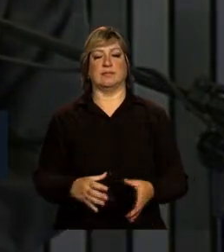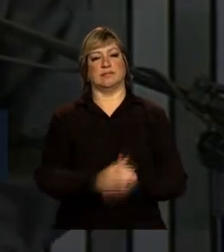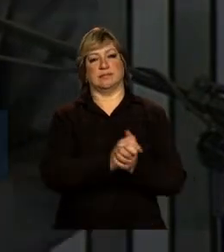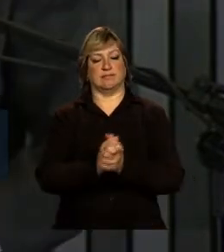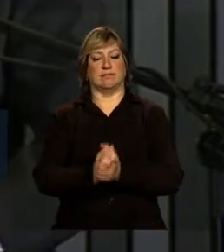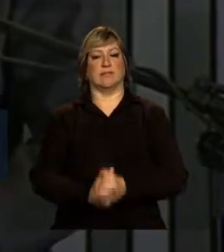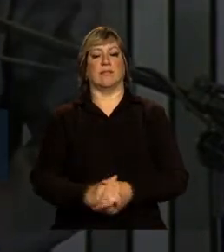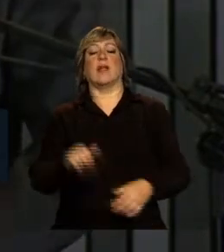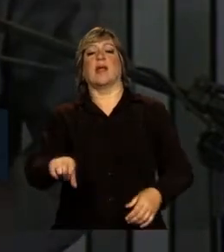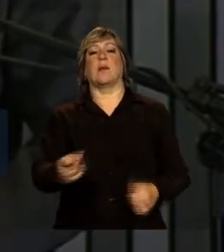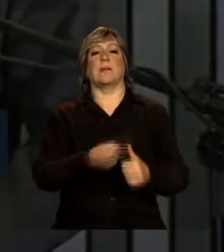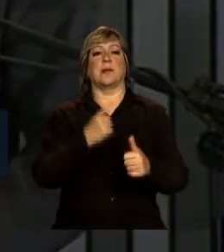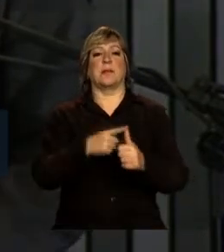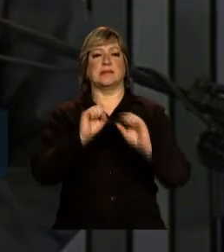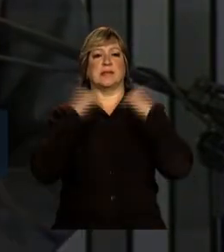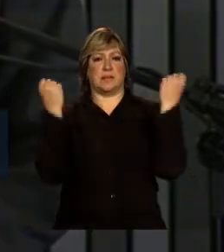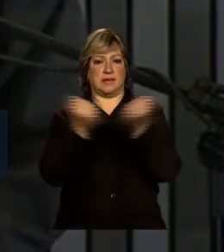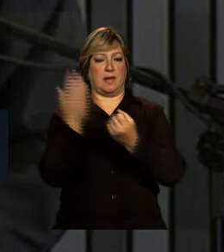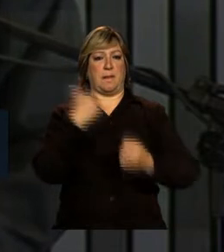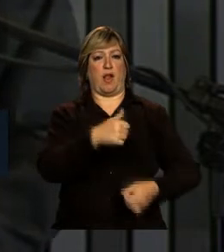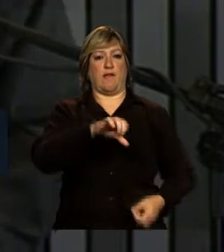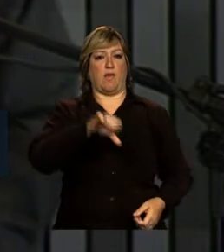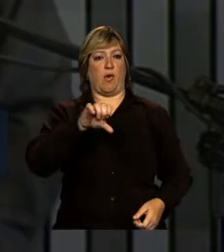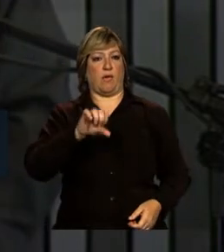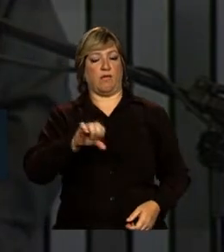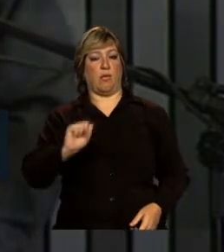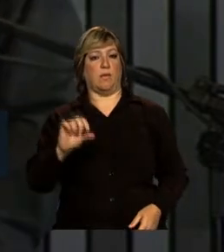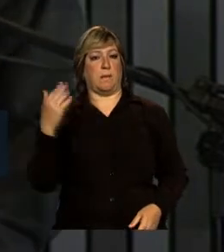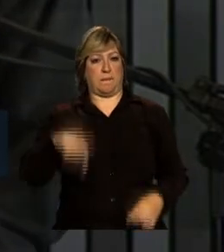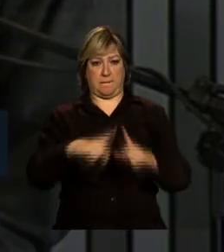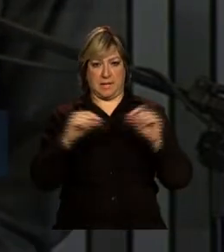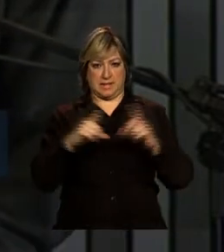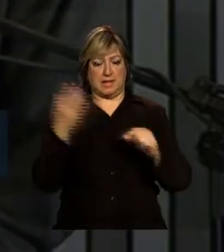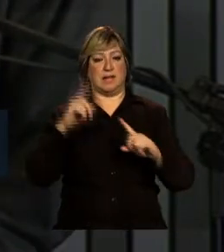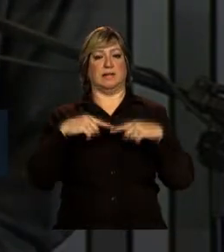foi realizado em 1998 em Brasília, sob organização